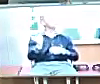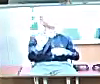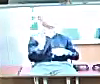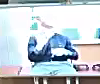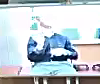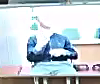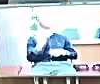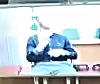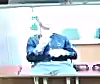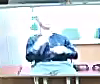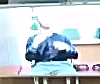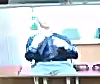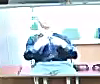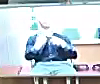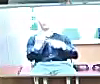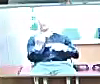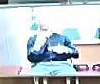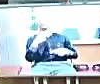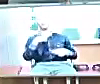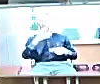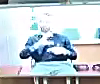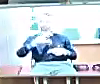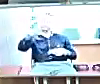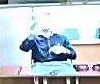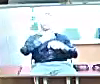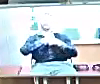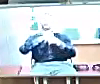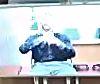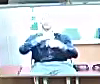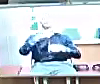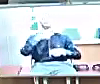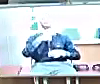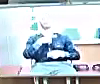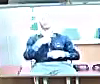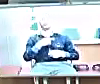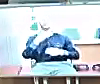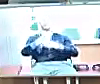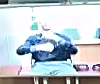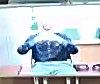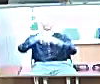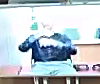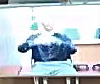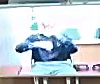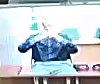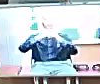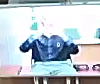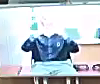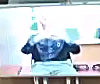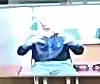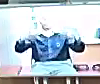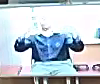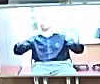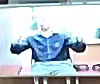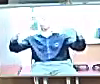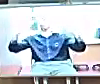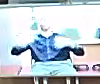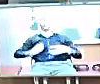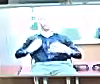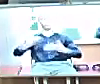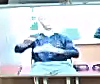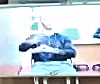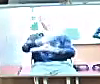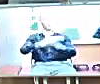de falta de recursos é que foi carimbado aquino e piaget então todo ano e crescente com a participação maior com valor maior